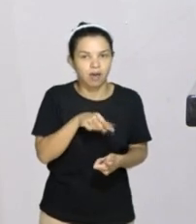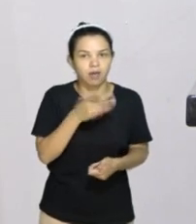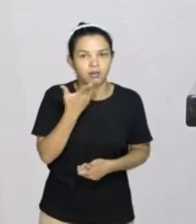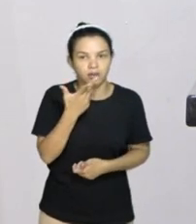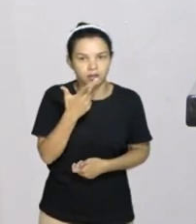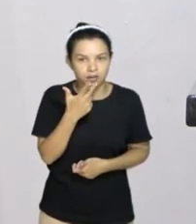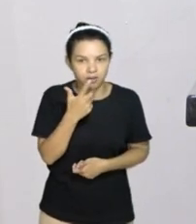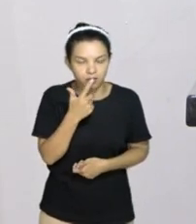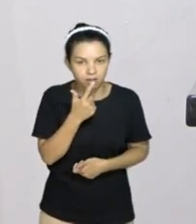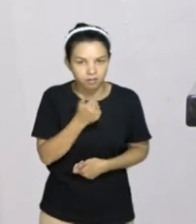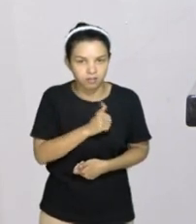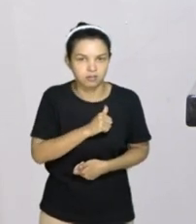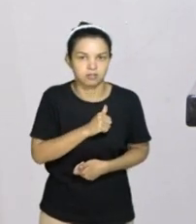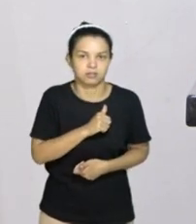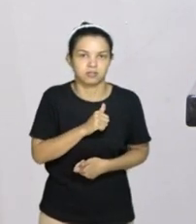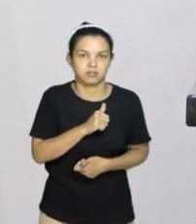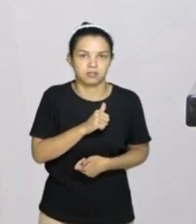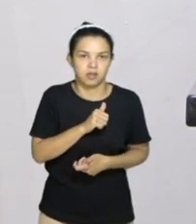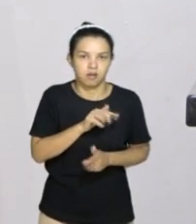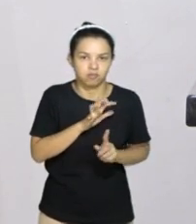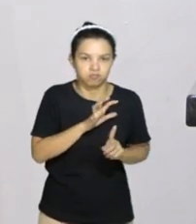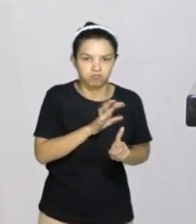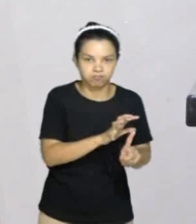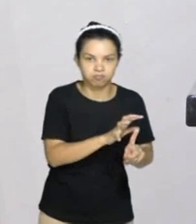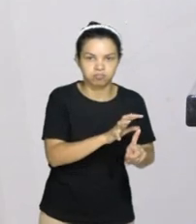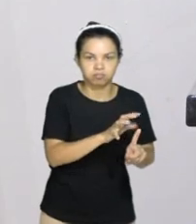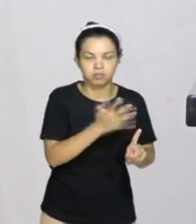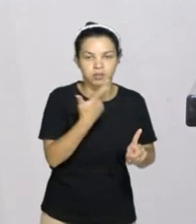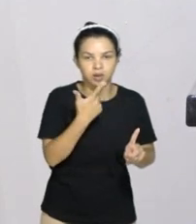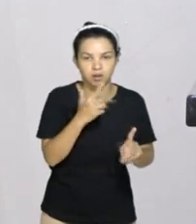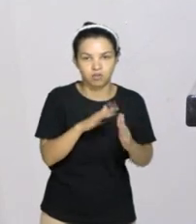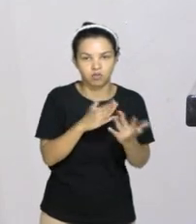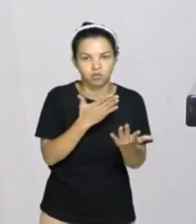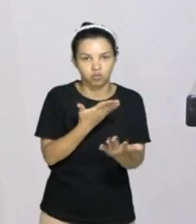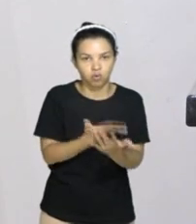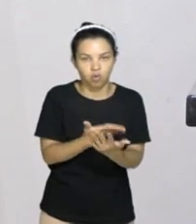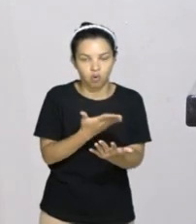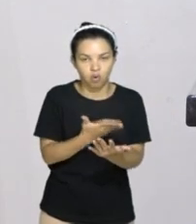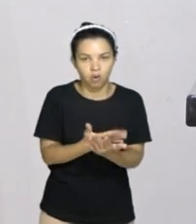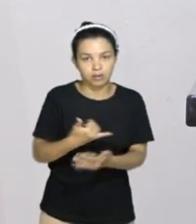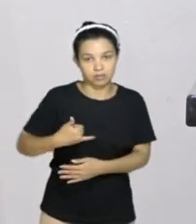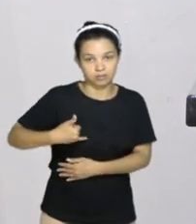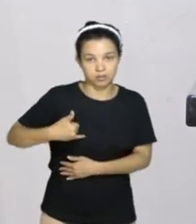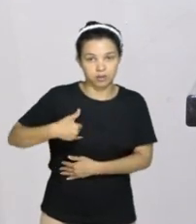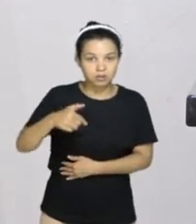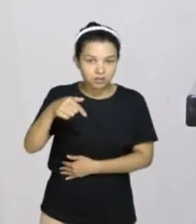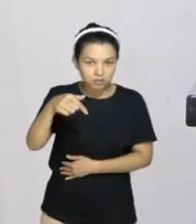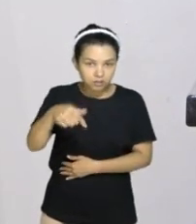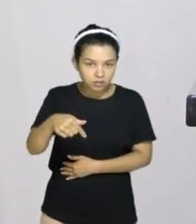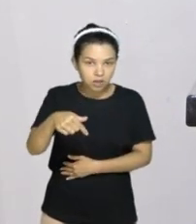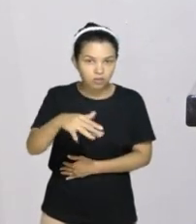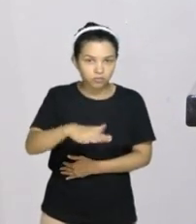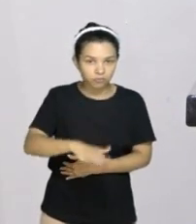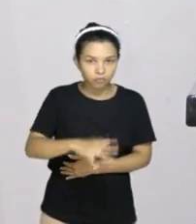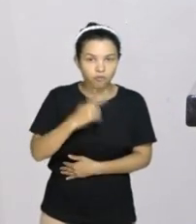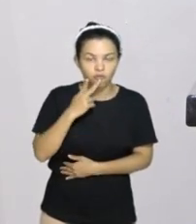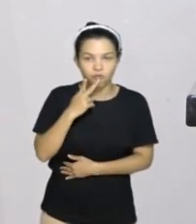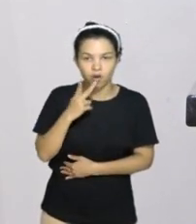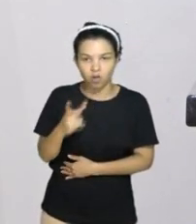criancinha na escola uma criança fala sete anos Deputado chegou em casa e falou mãe eu